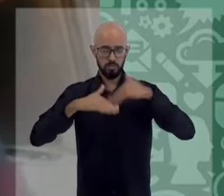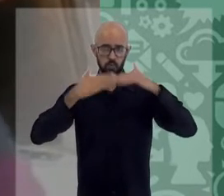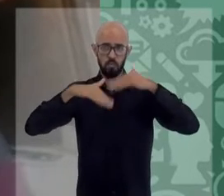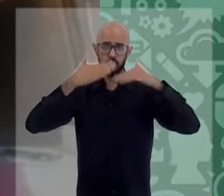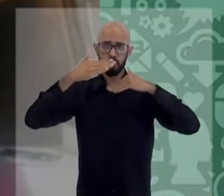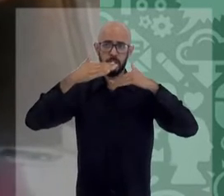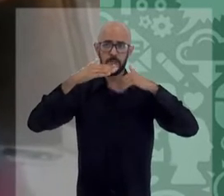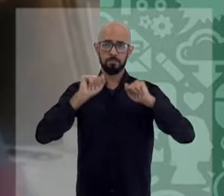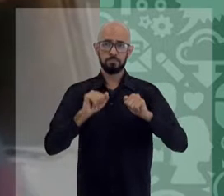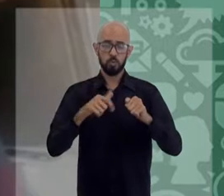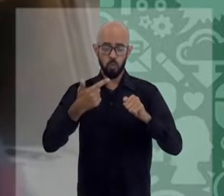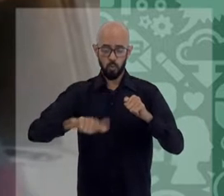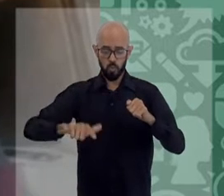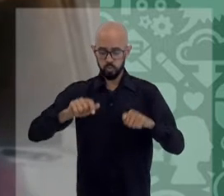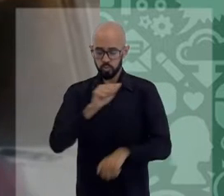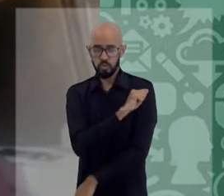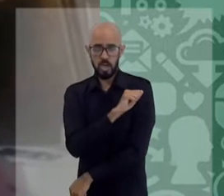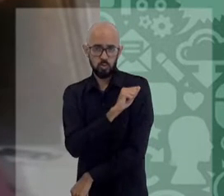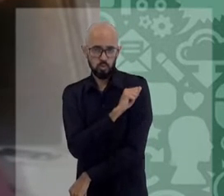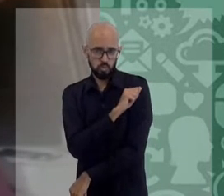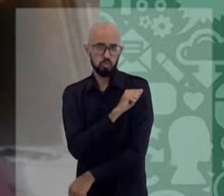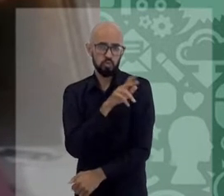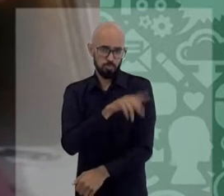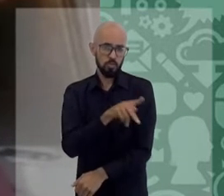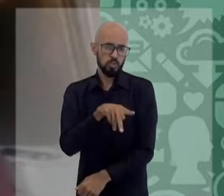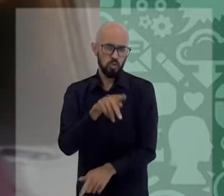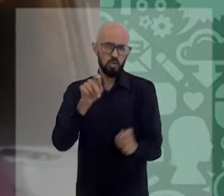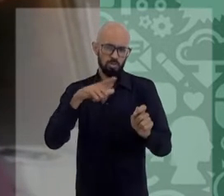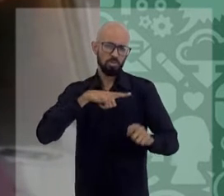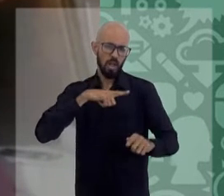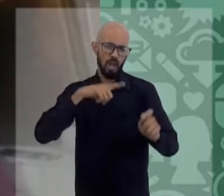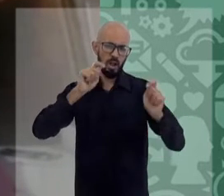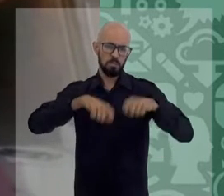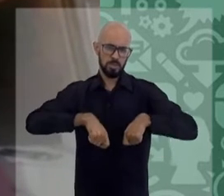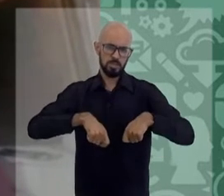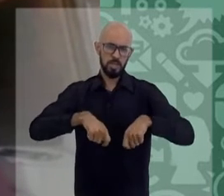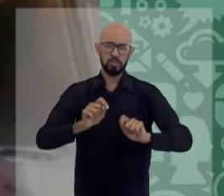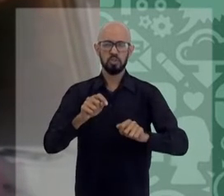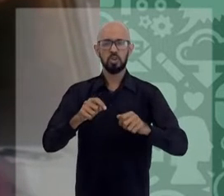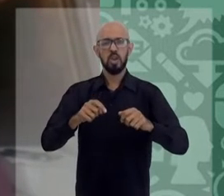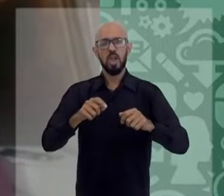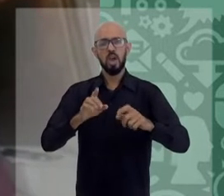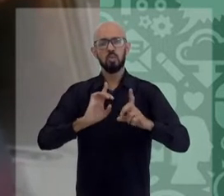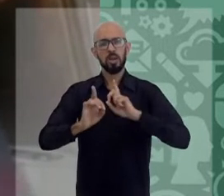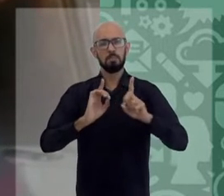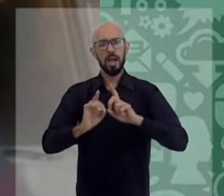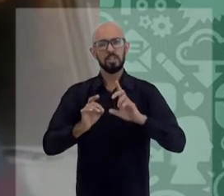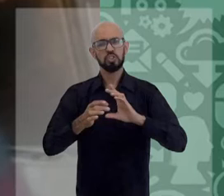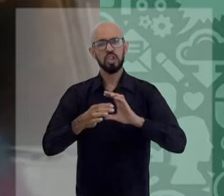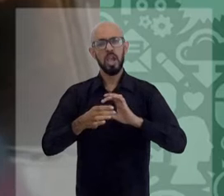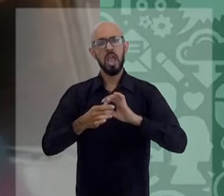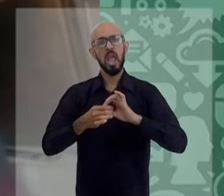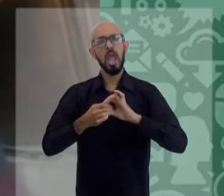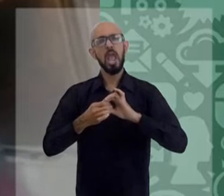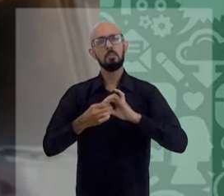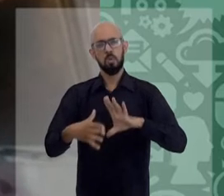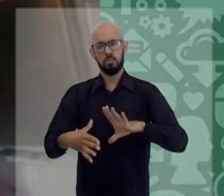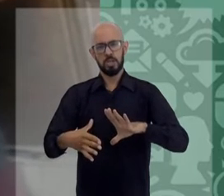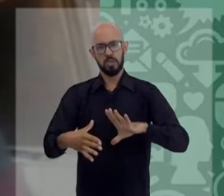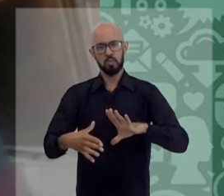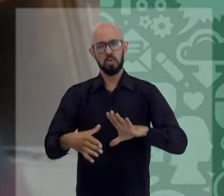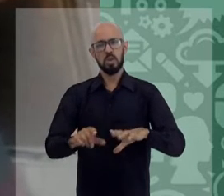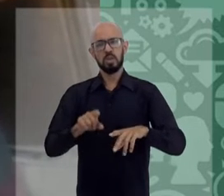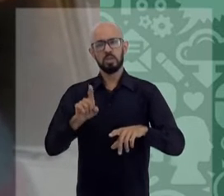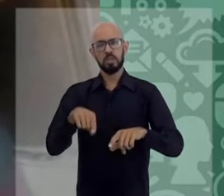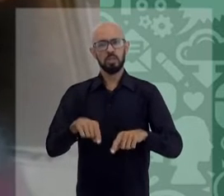de desenvolver com os estudantes um debate mais aprofundado, um debate republicano, né? O que a gente